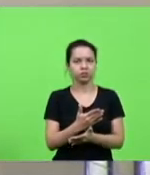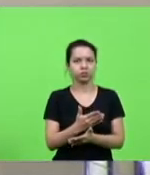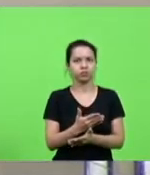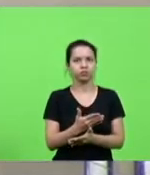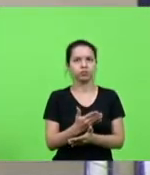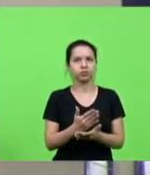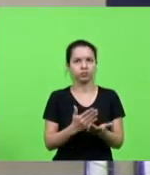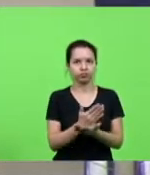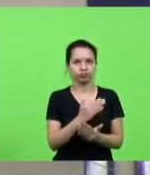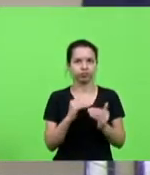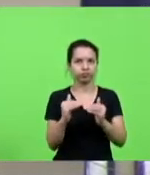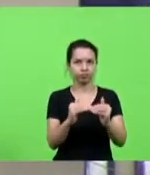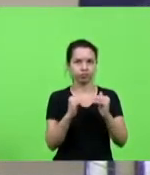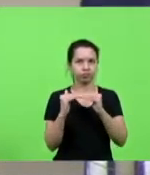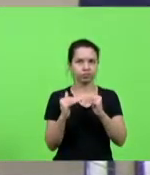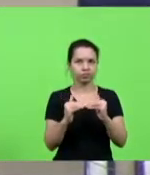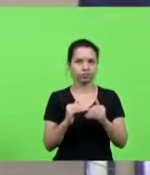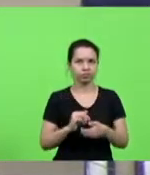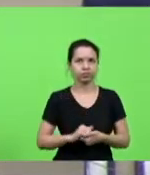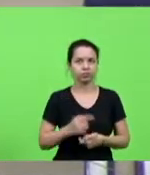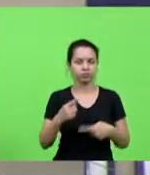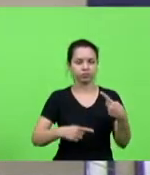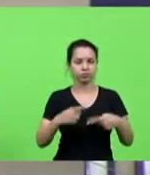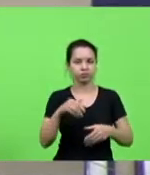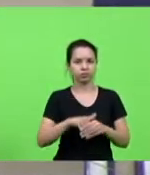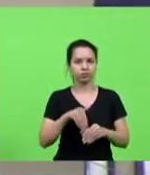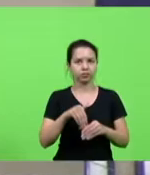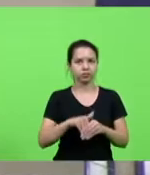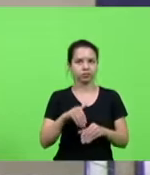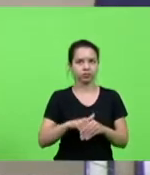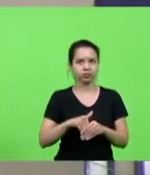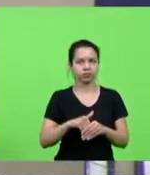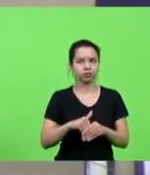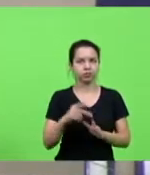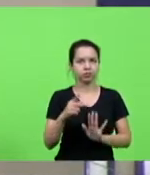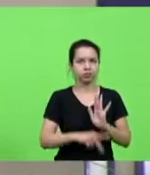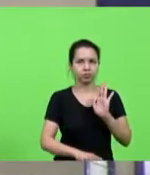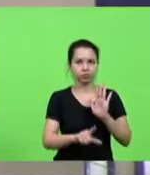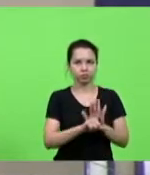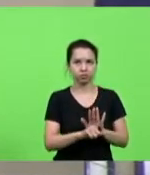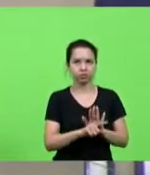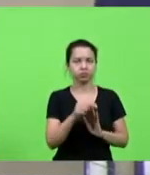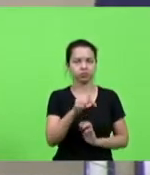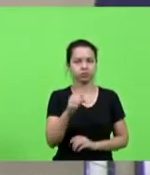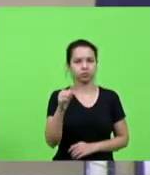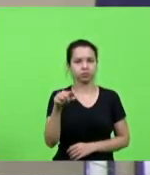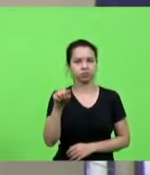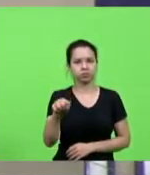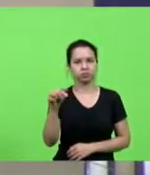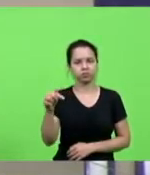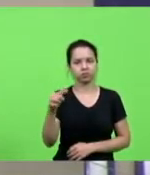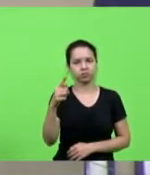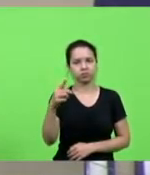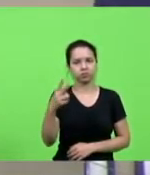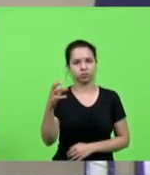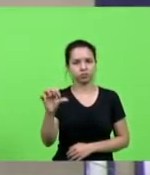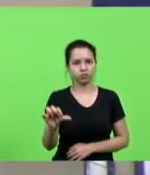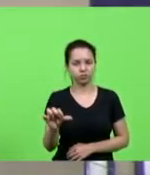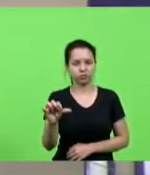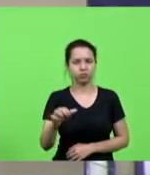Aprovado por unanimidade. Discussão e votação em turno único do projeto de lei 77.0/2021, autor Governo do